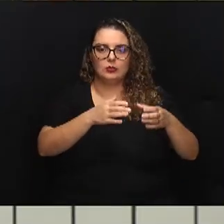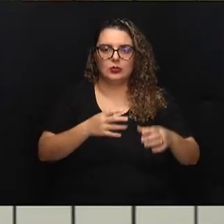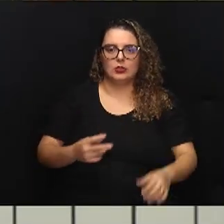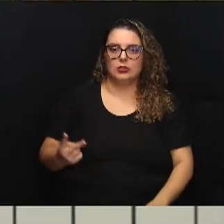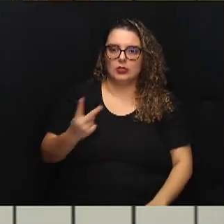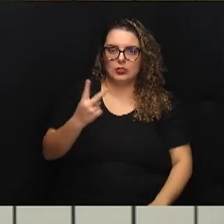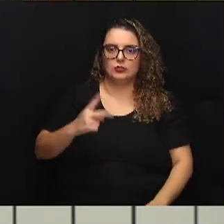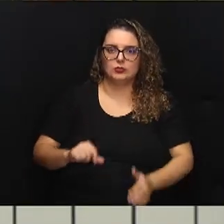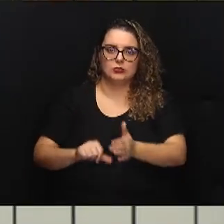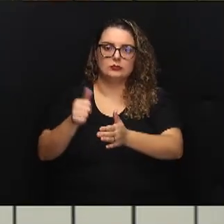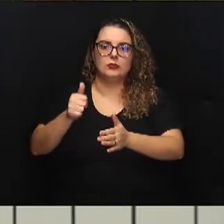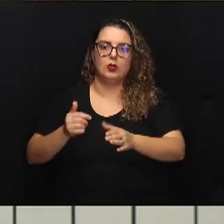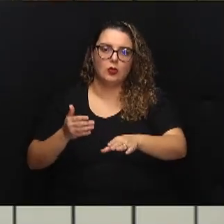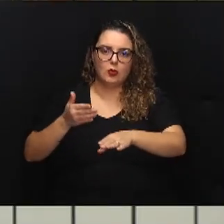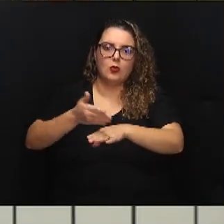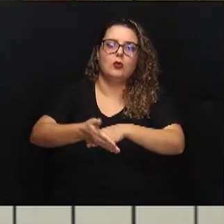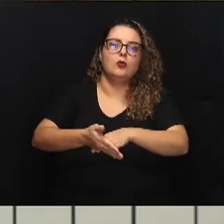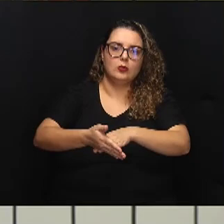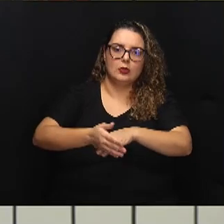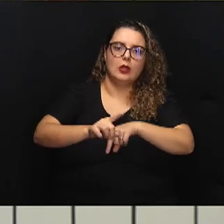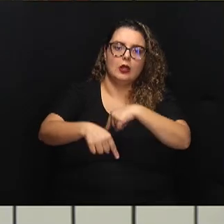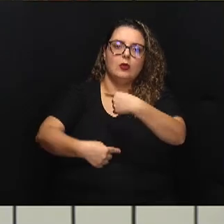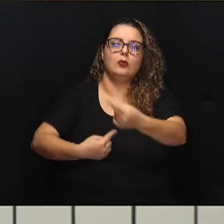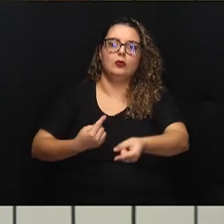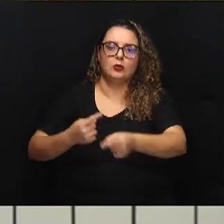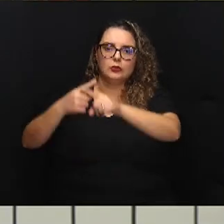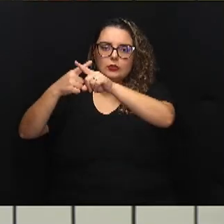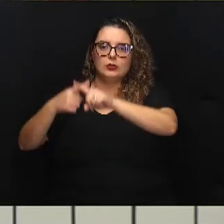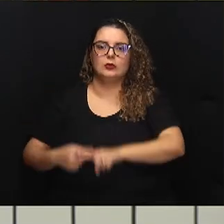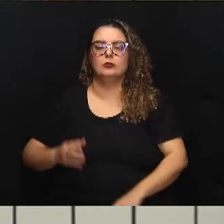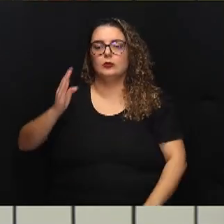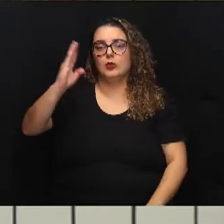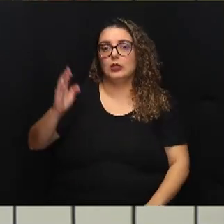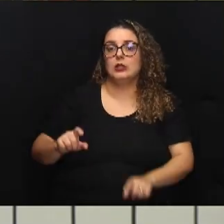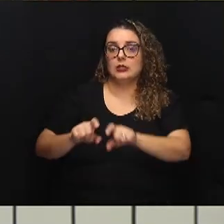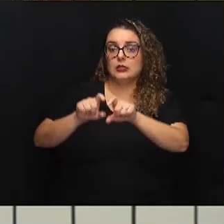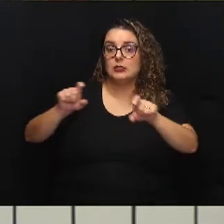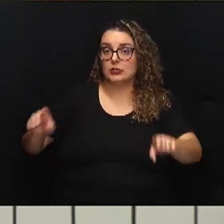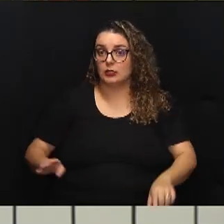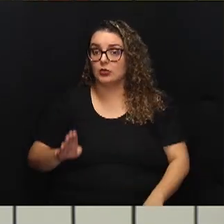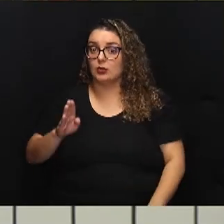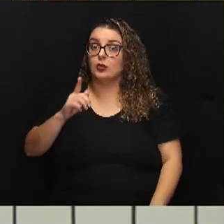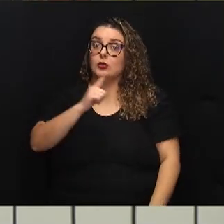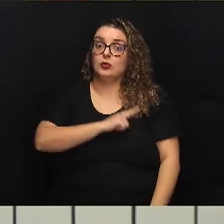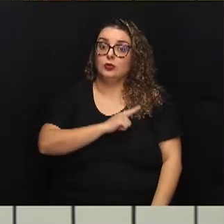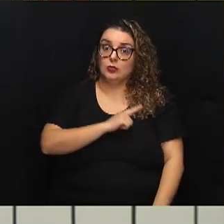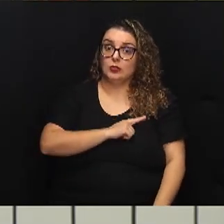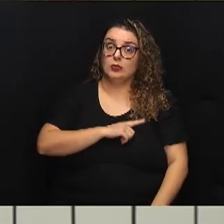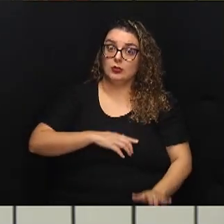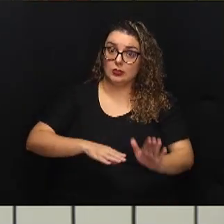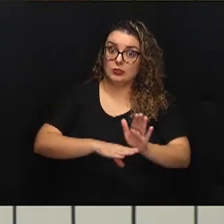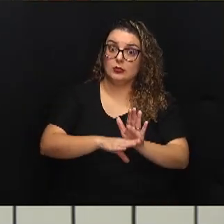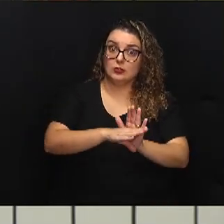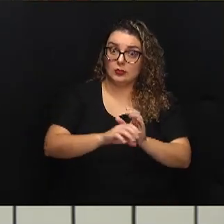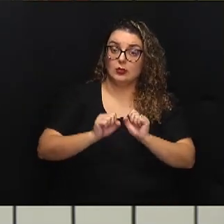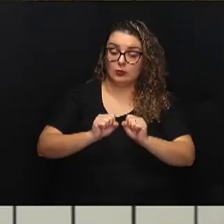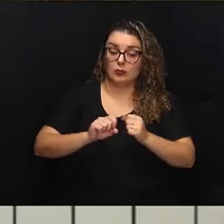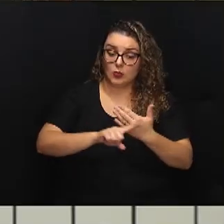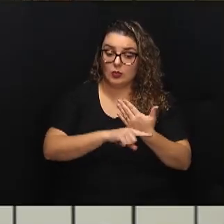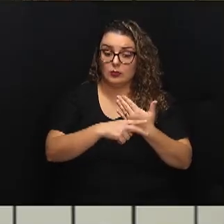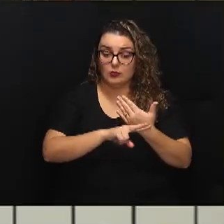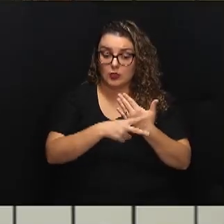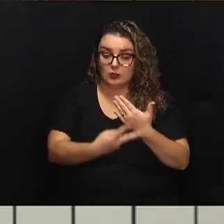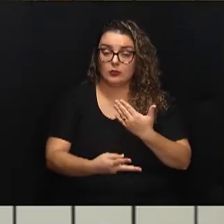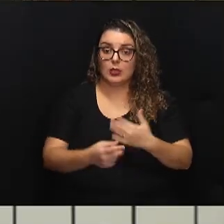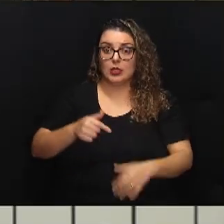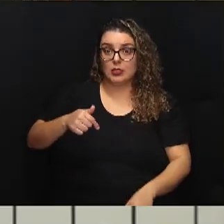primeiras, então, conquistam o acesso ao Campeonato Brasileiro da Série B. O Guarani vem num poder de reação, às 7